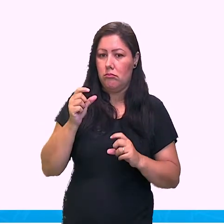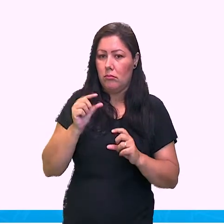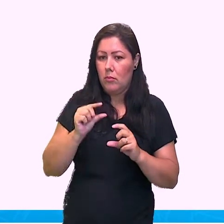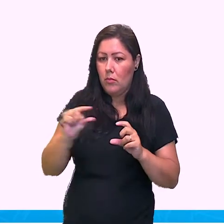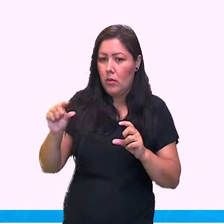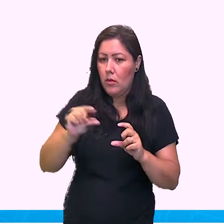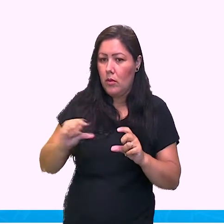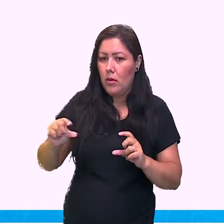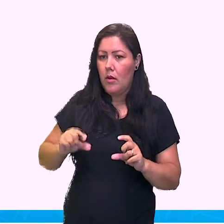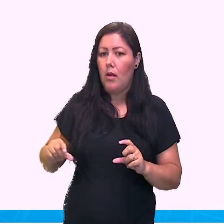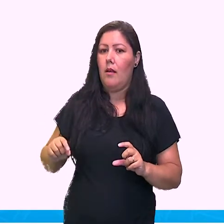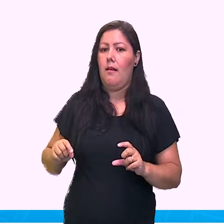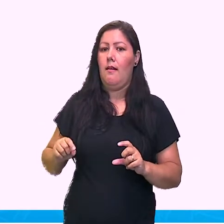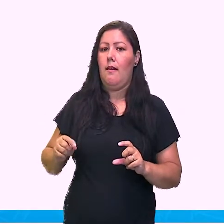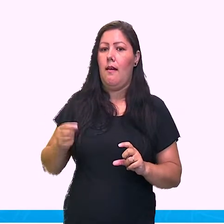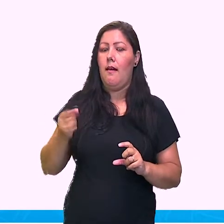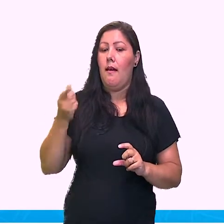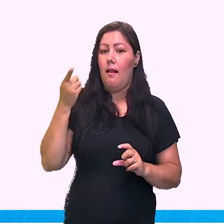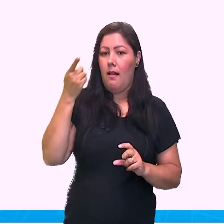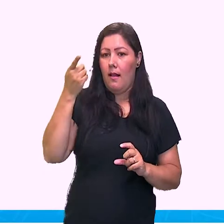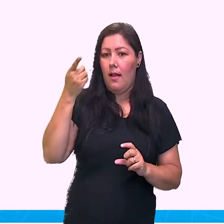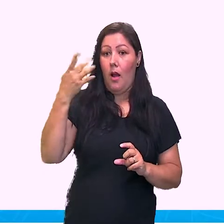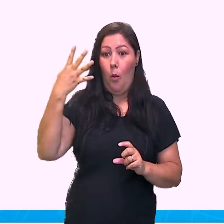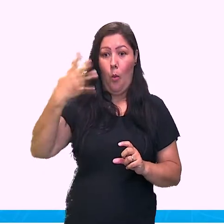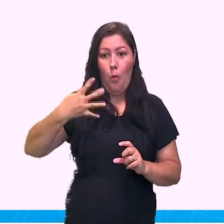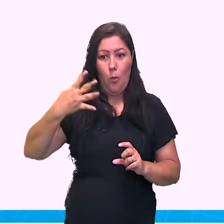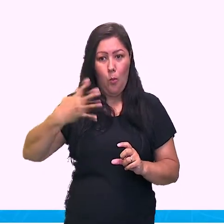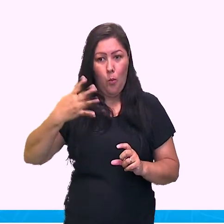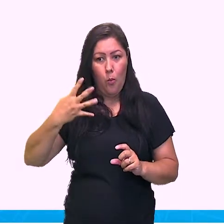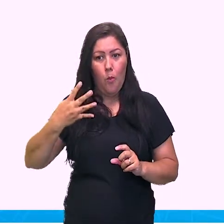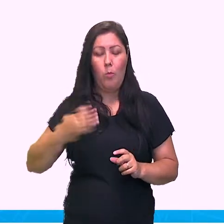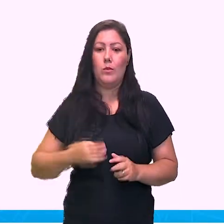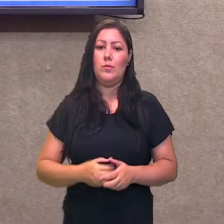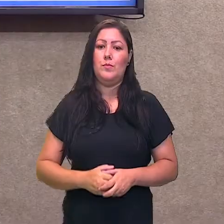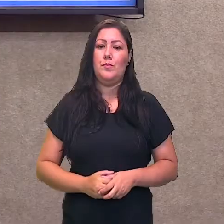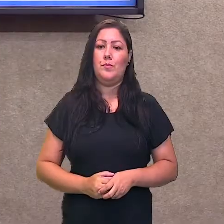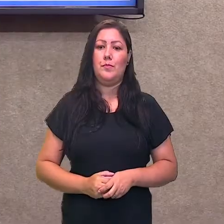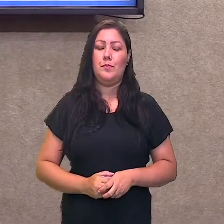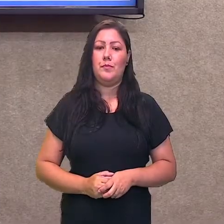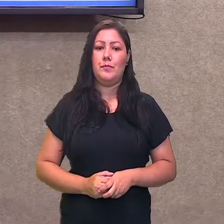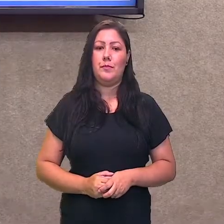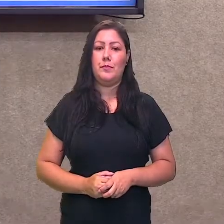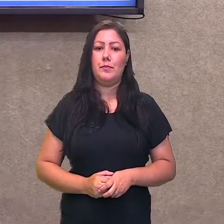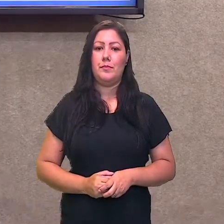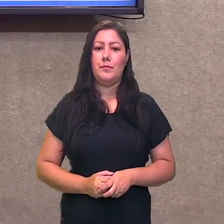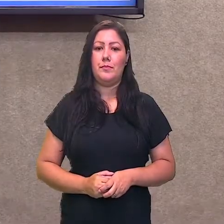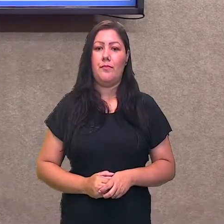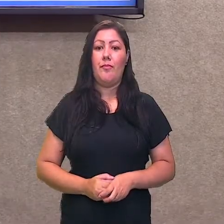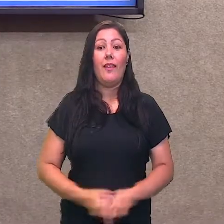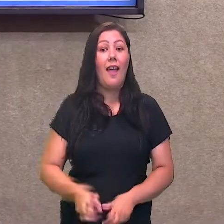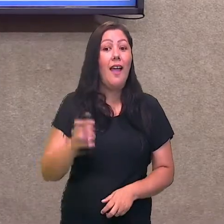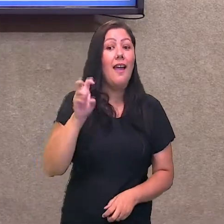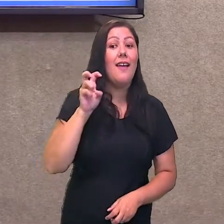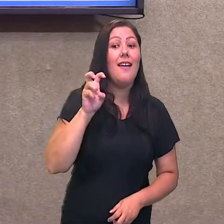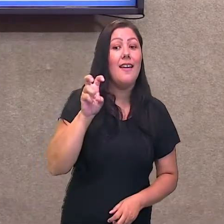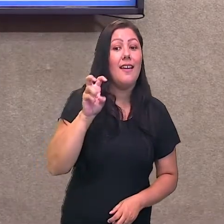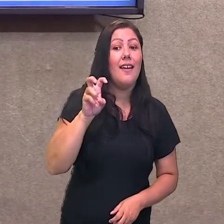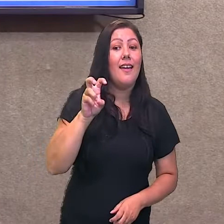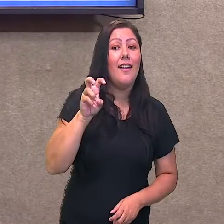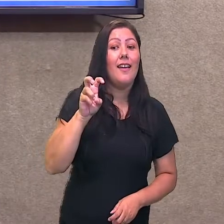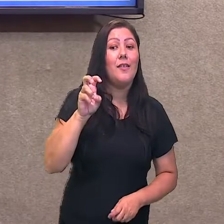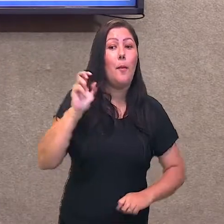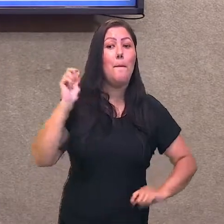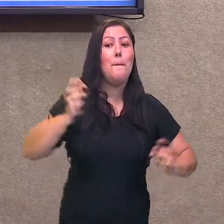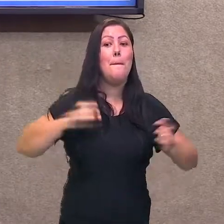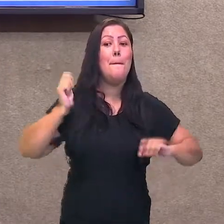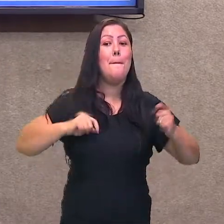em quarto lugar. E em quinto, vamos tocar os tambores aí, né?